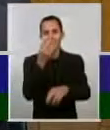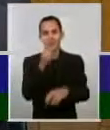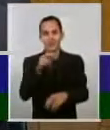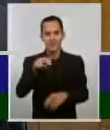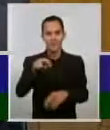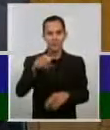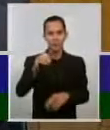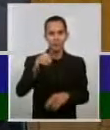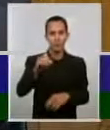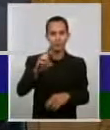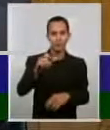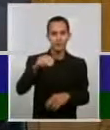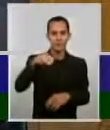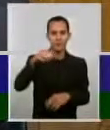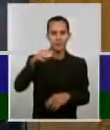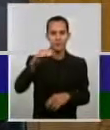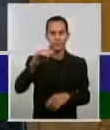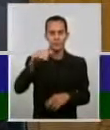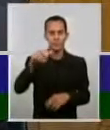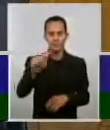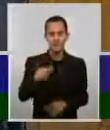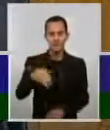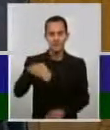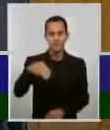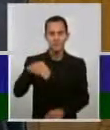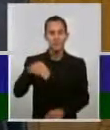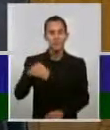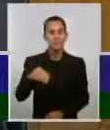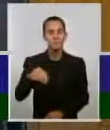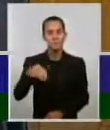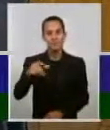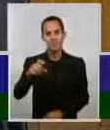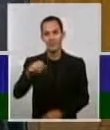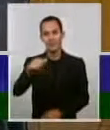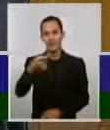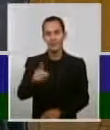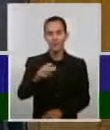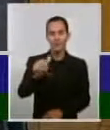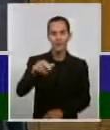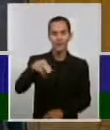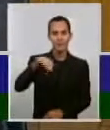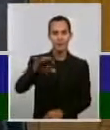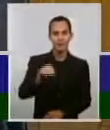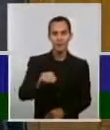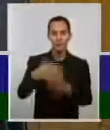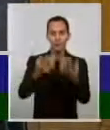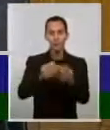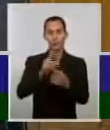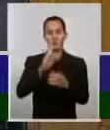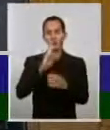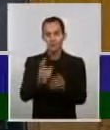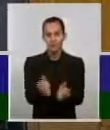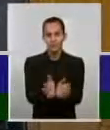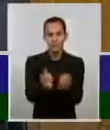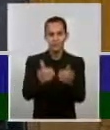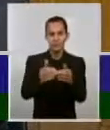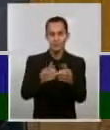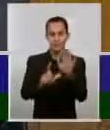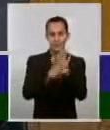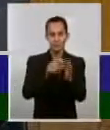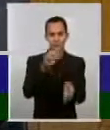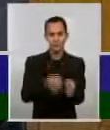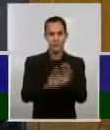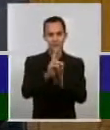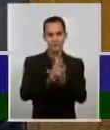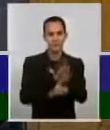Irmã Odélcia Leão Carneiro. Assim, senhor presidente, os pareceres das comissões de